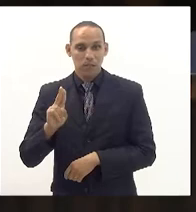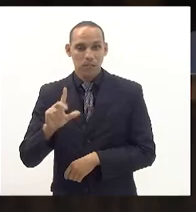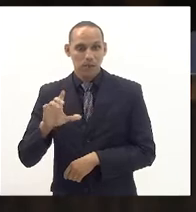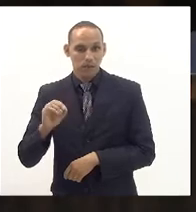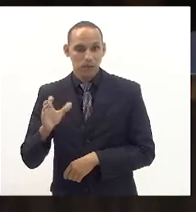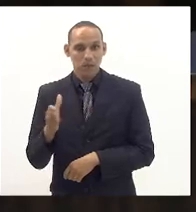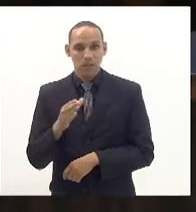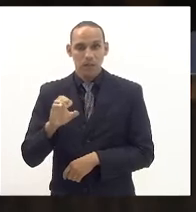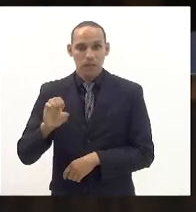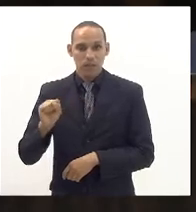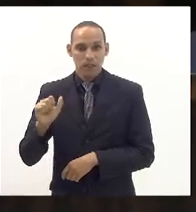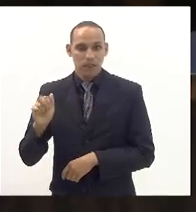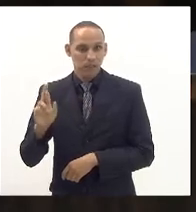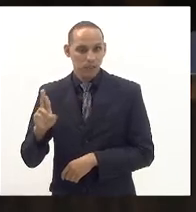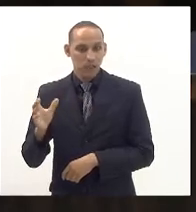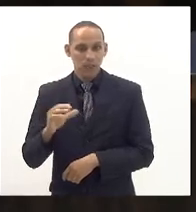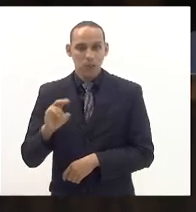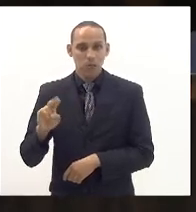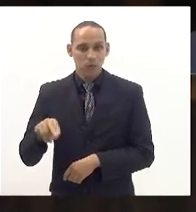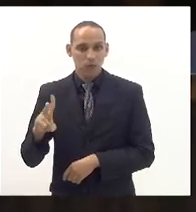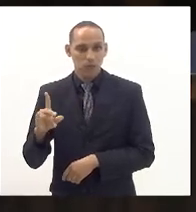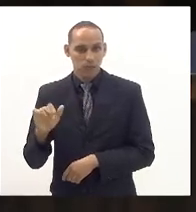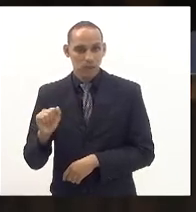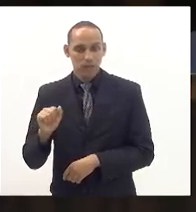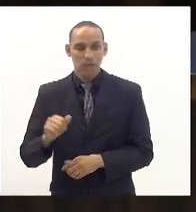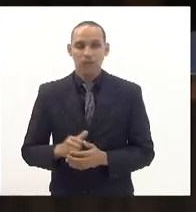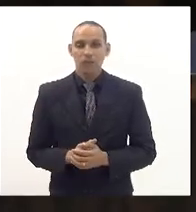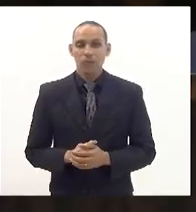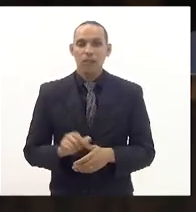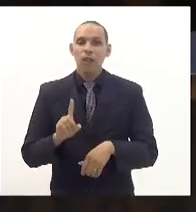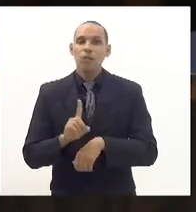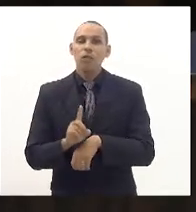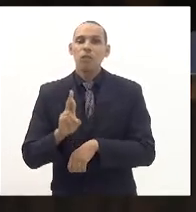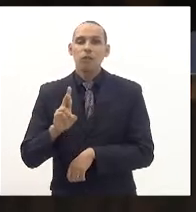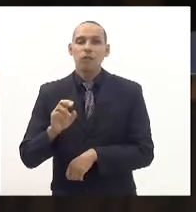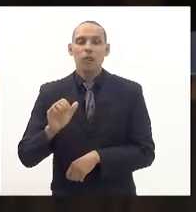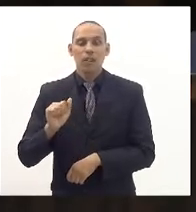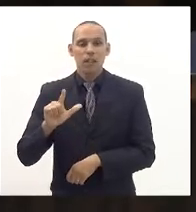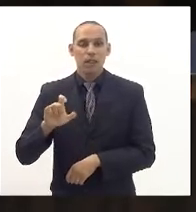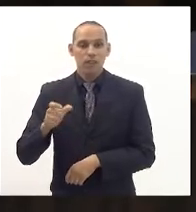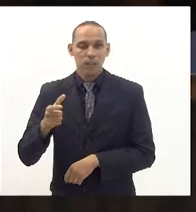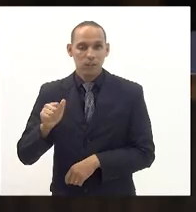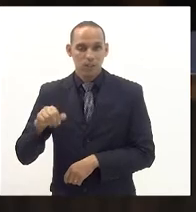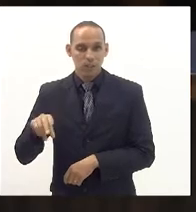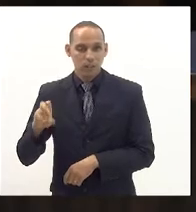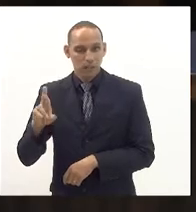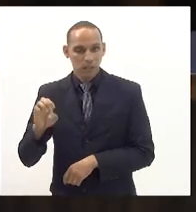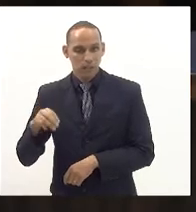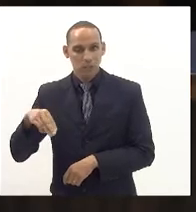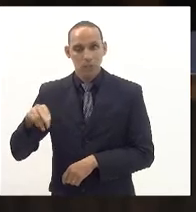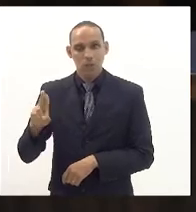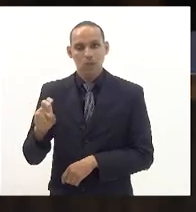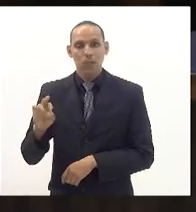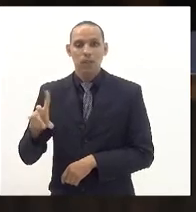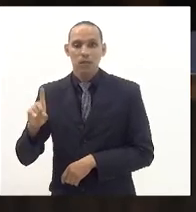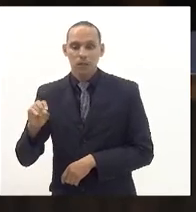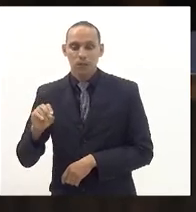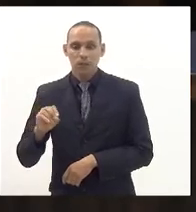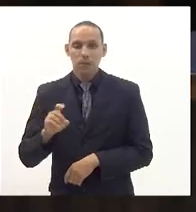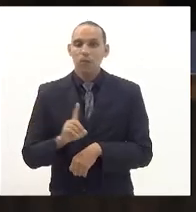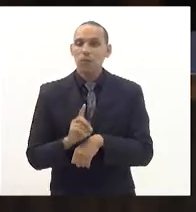Cunha Dr Alexandre Murilo graça o